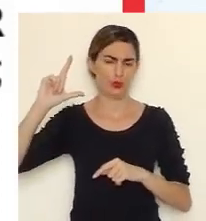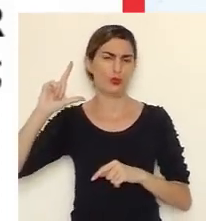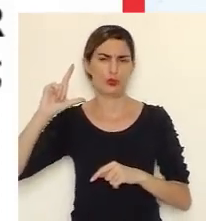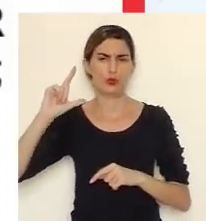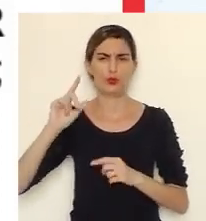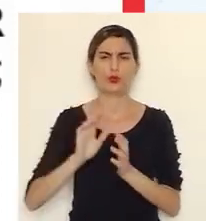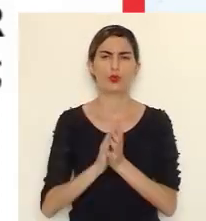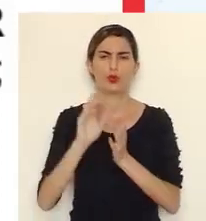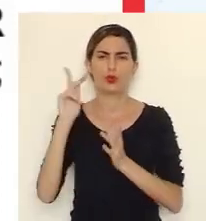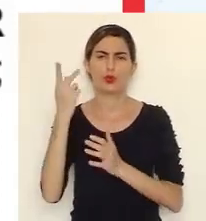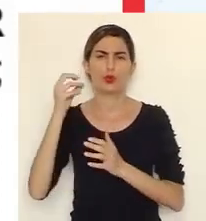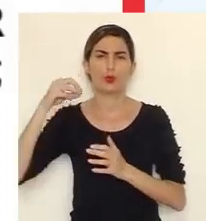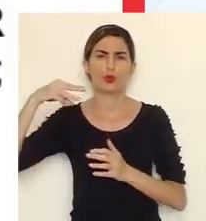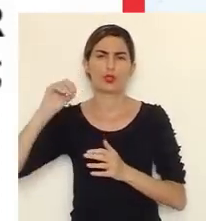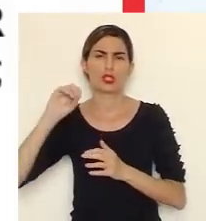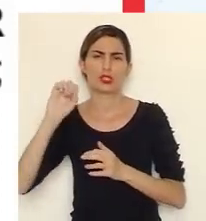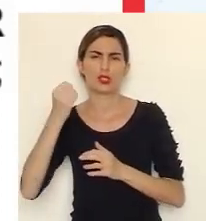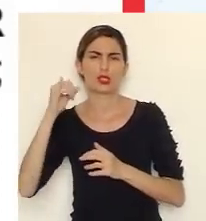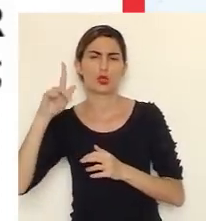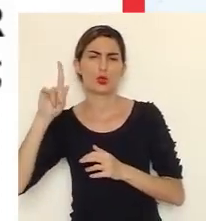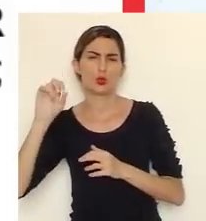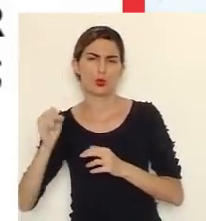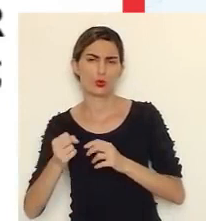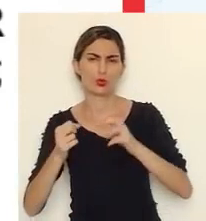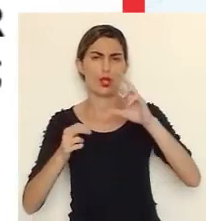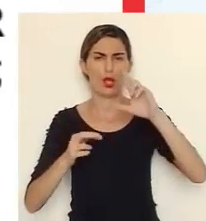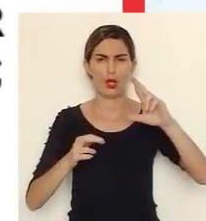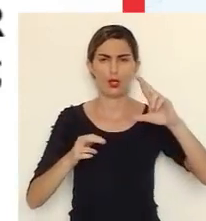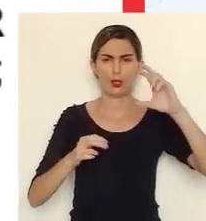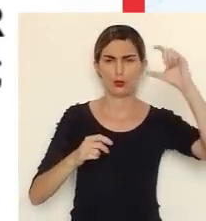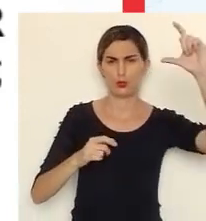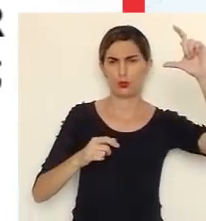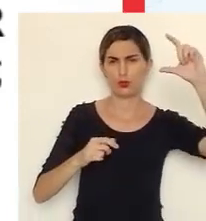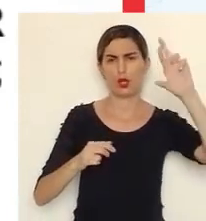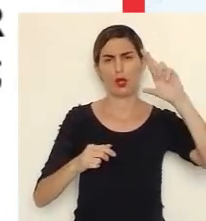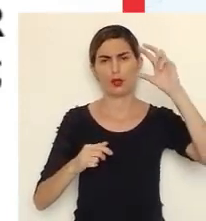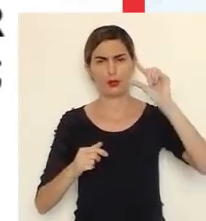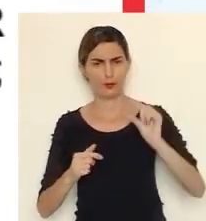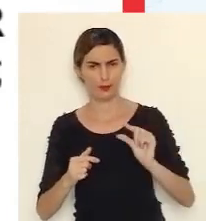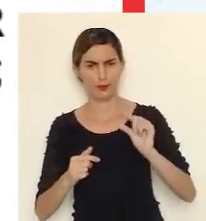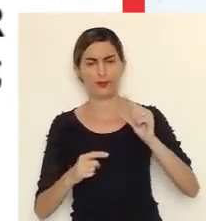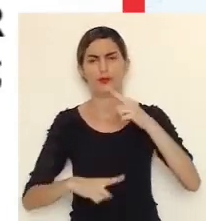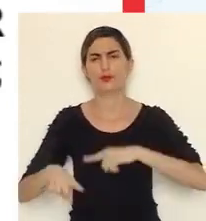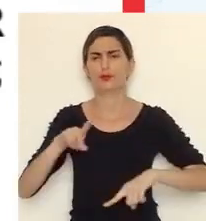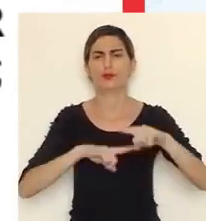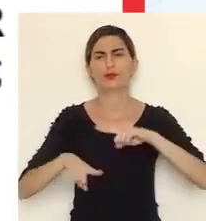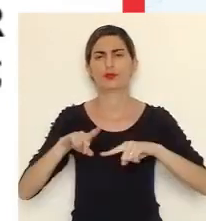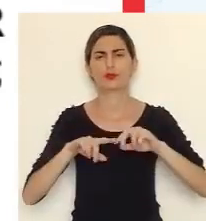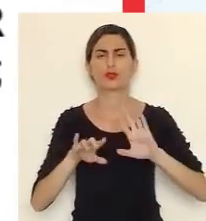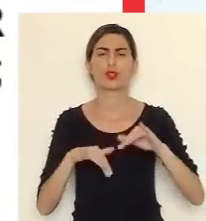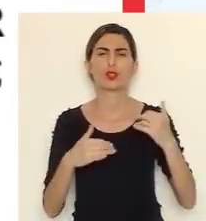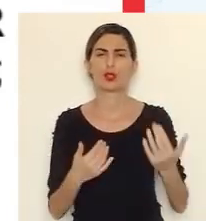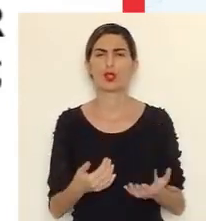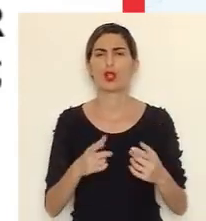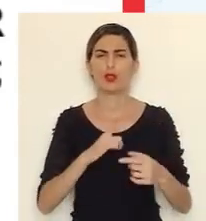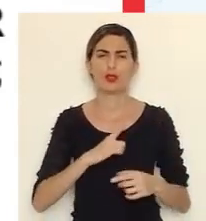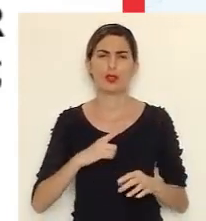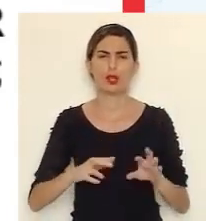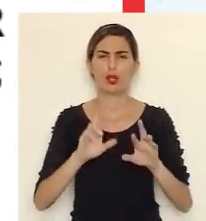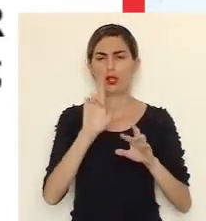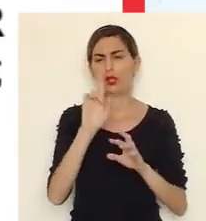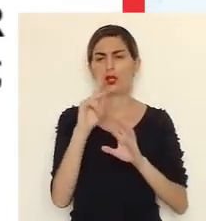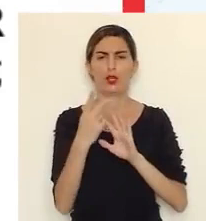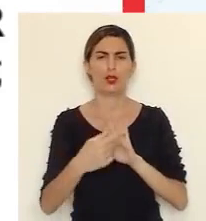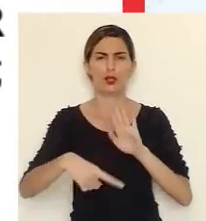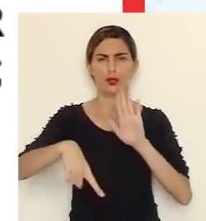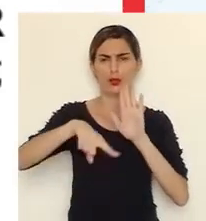chama homozigótico, ou Rzão, Rzinho, que são heterozigoto dominante. E os indivíduos que